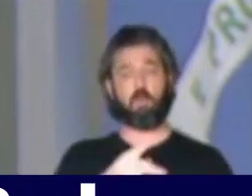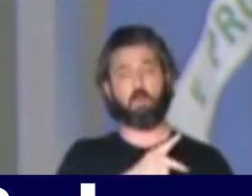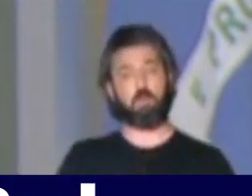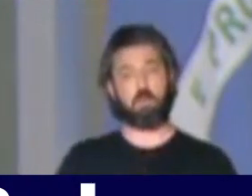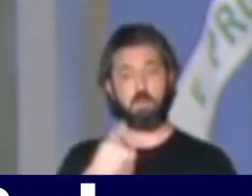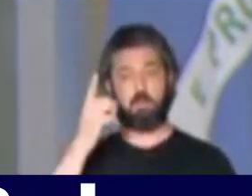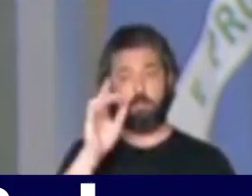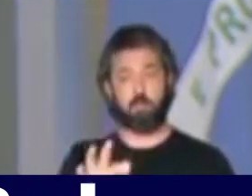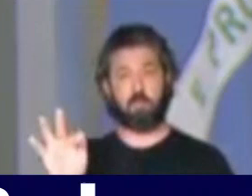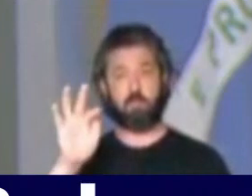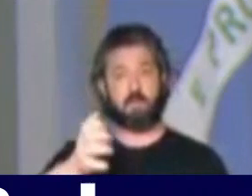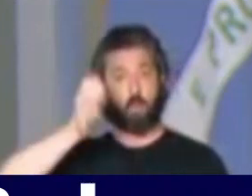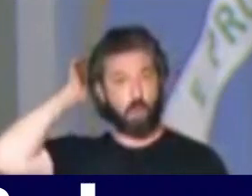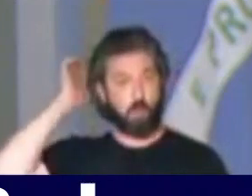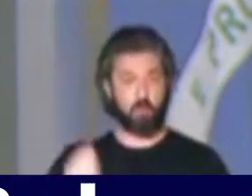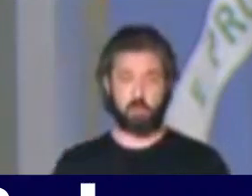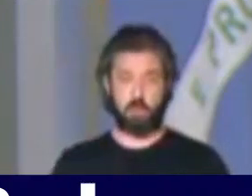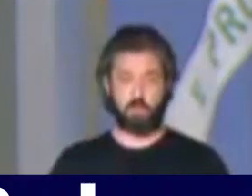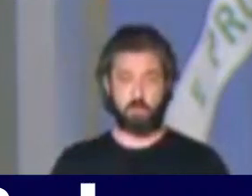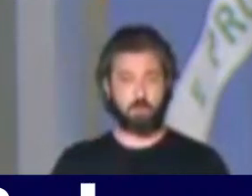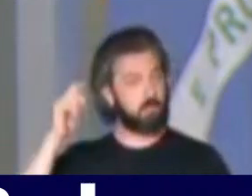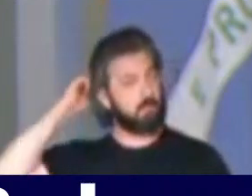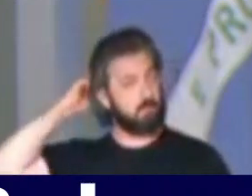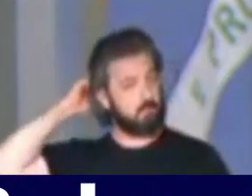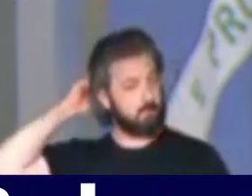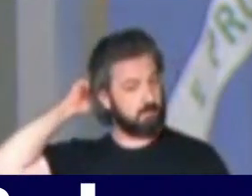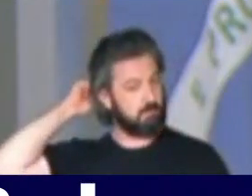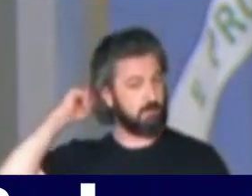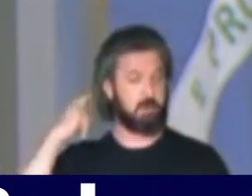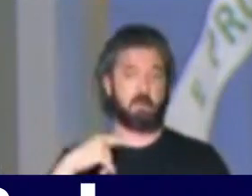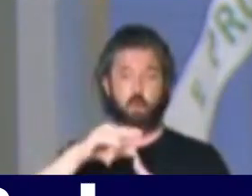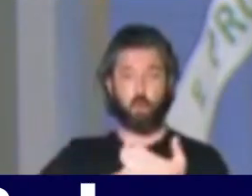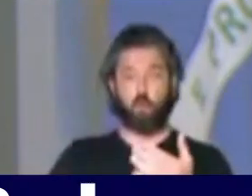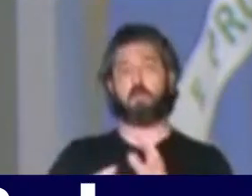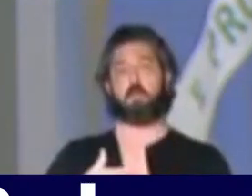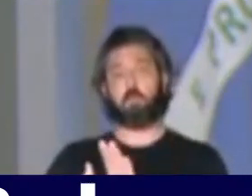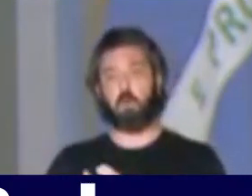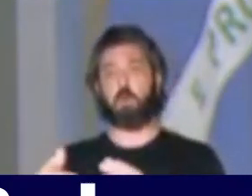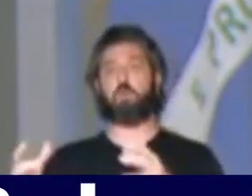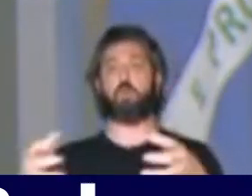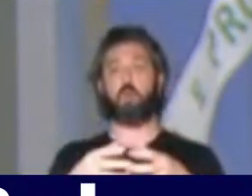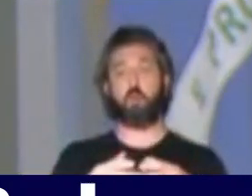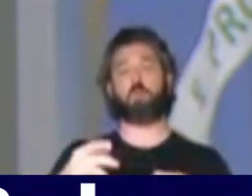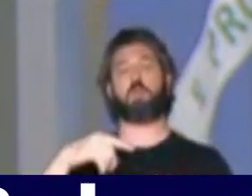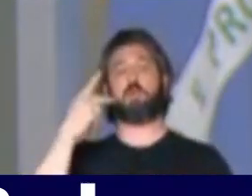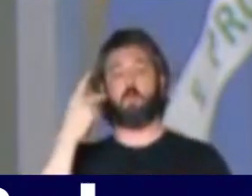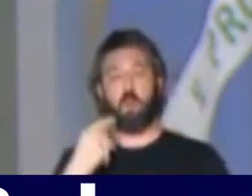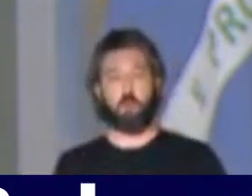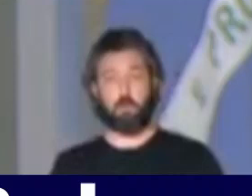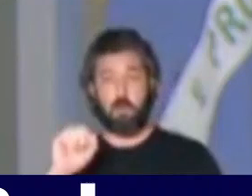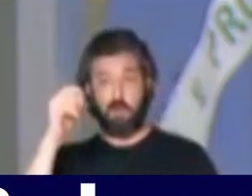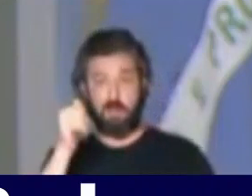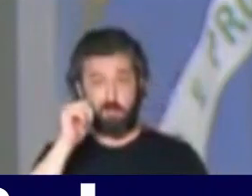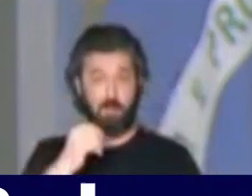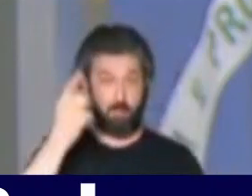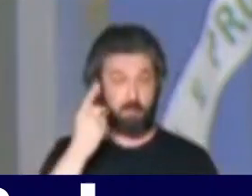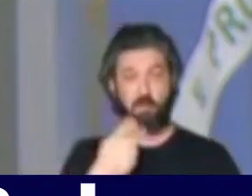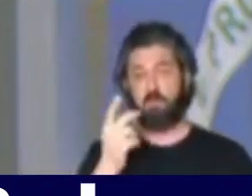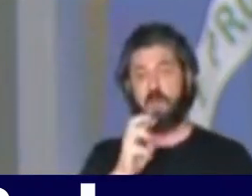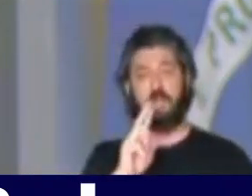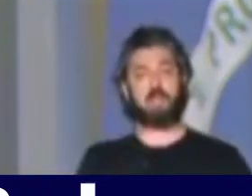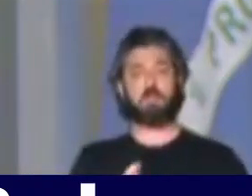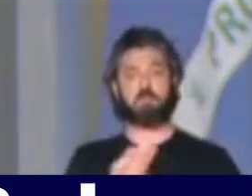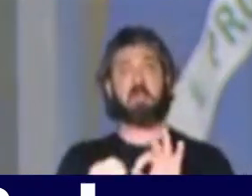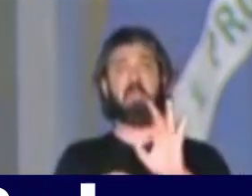e deputado federal, Eduardo Bolsonaro. Também exibe documentos interceptados de grupos de procuradores. A ex-deputada responde, sem